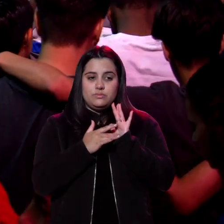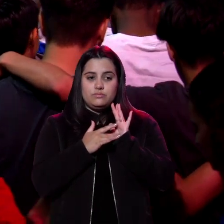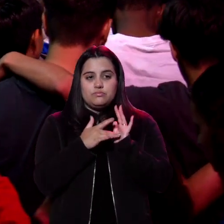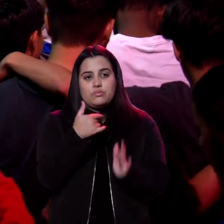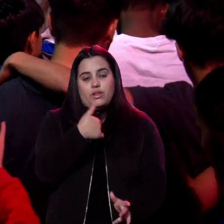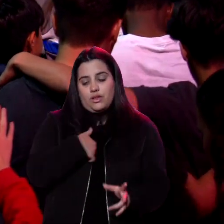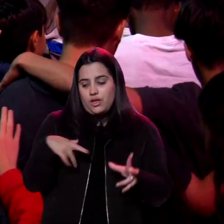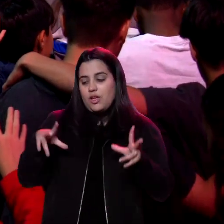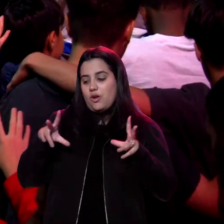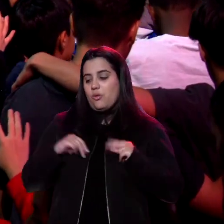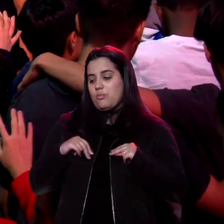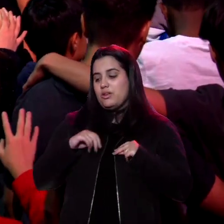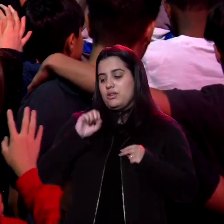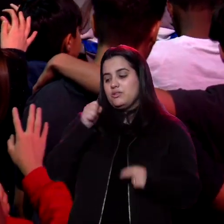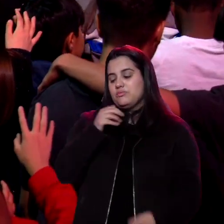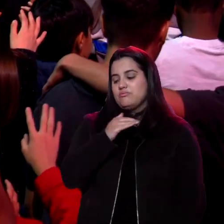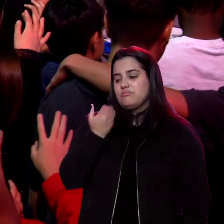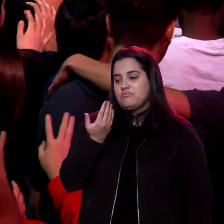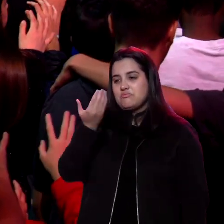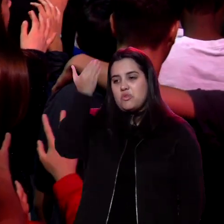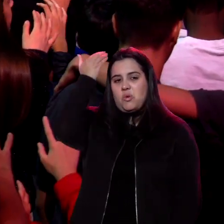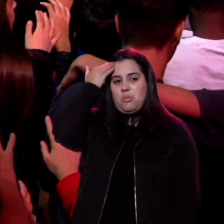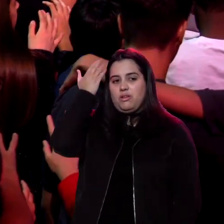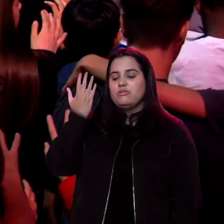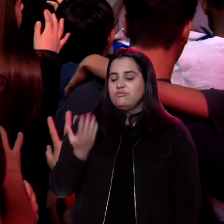eu mereço estar no lugar de réu.